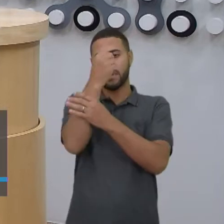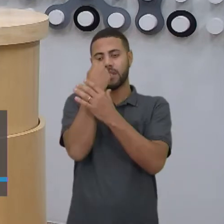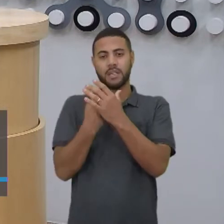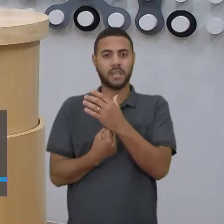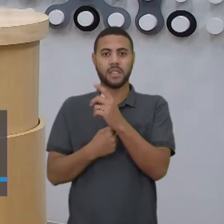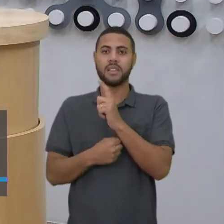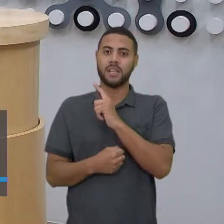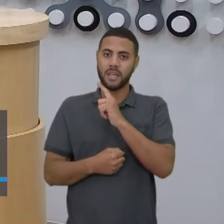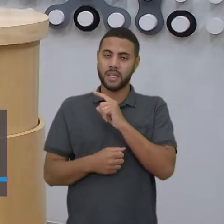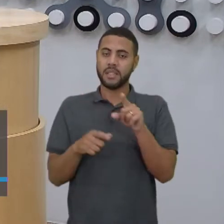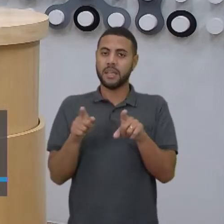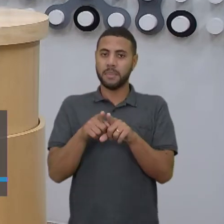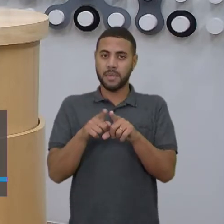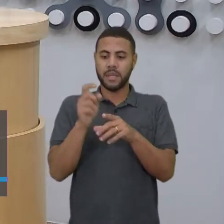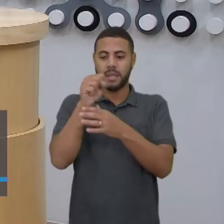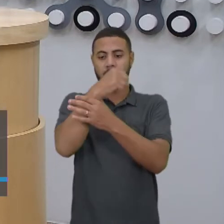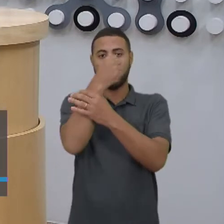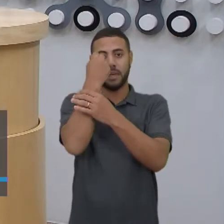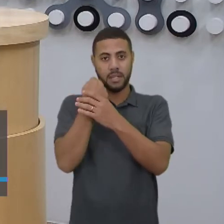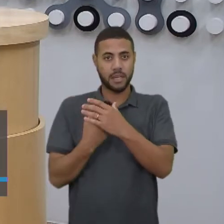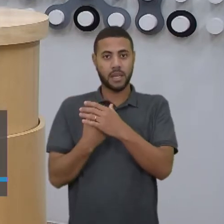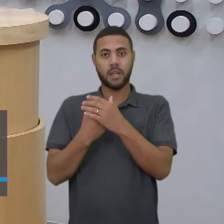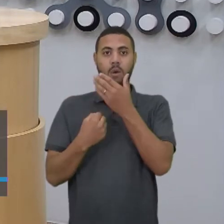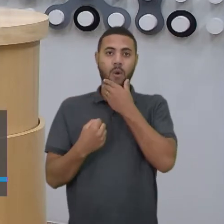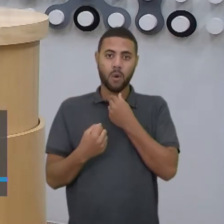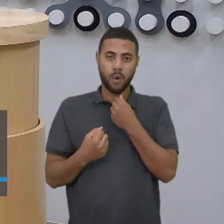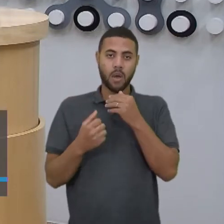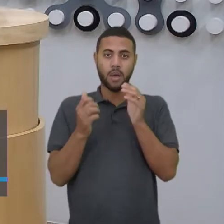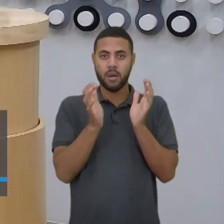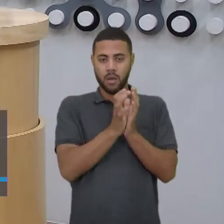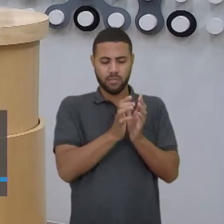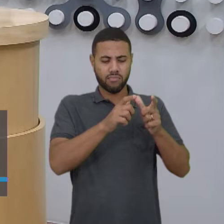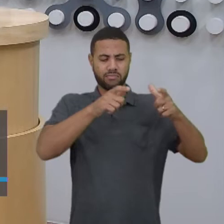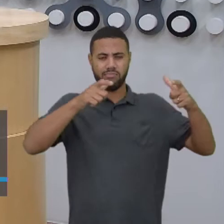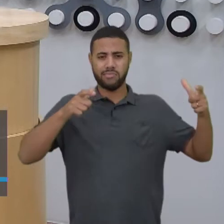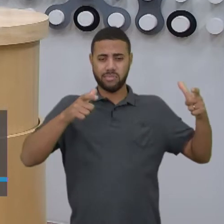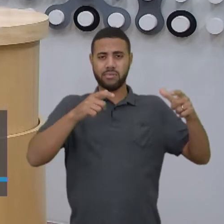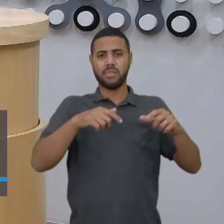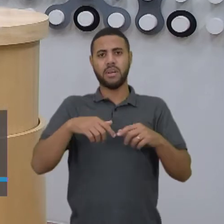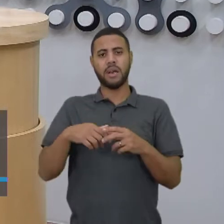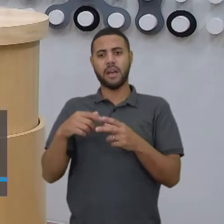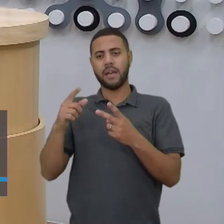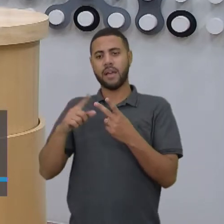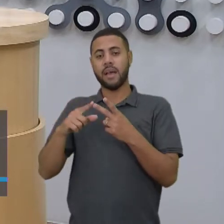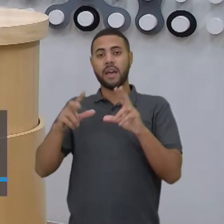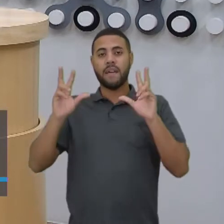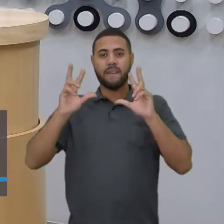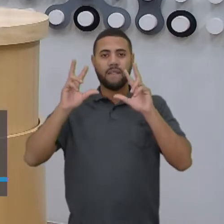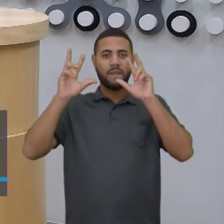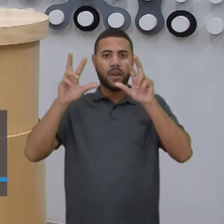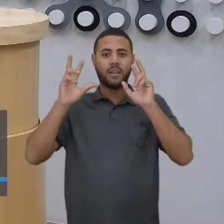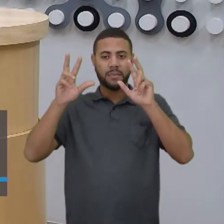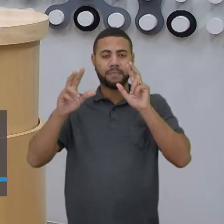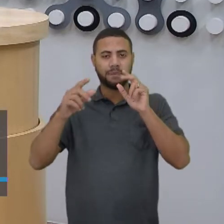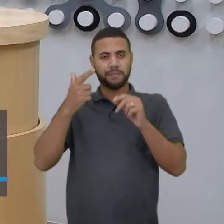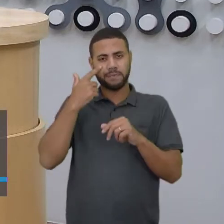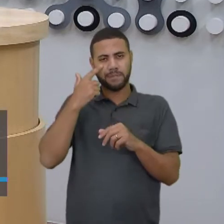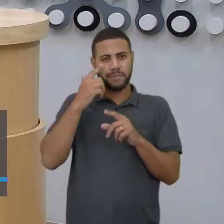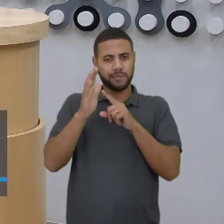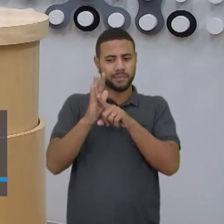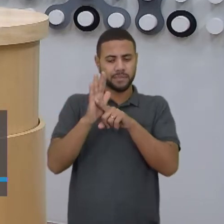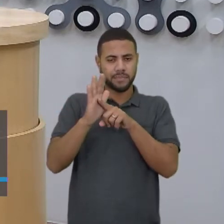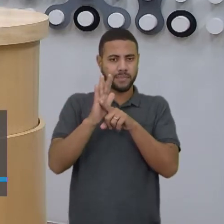gente tem aí o basquete masculino com a maior visibilidade. No vôlei, se a gente parar e começar a fazer